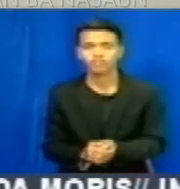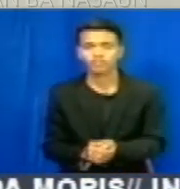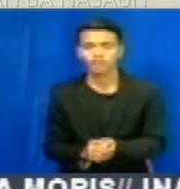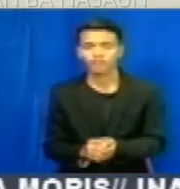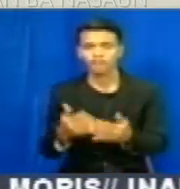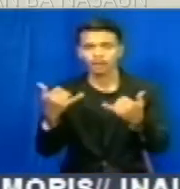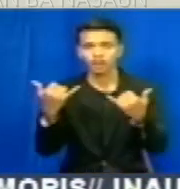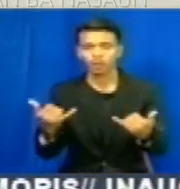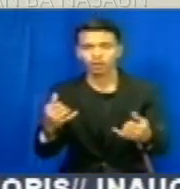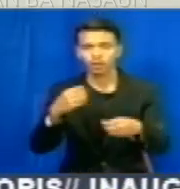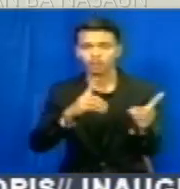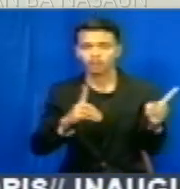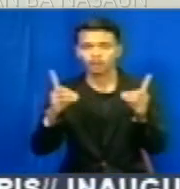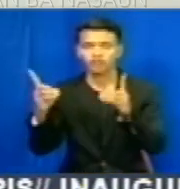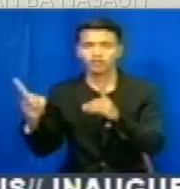ne agora halo hela.